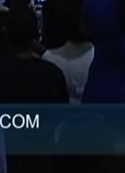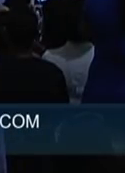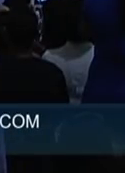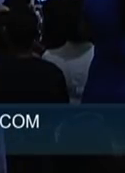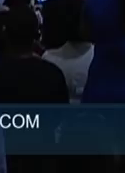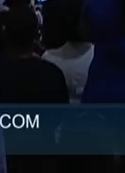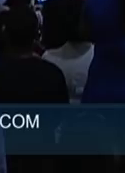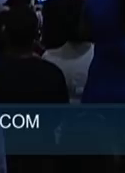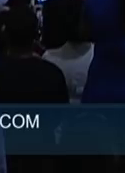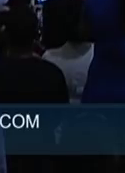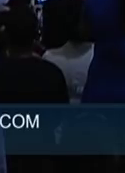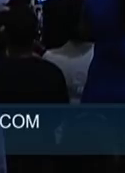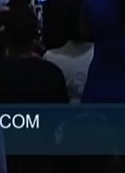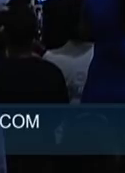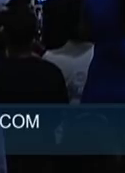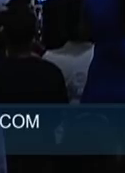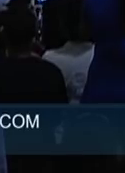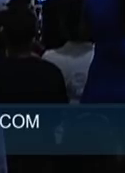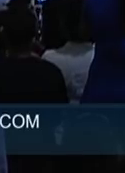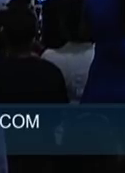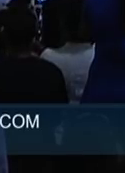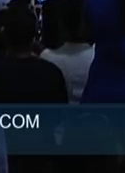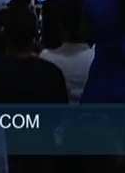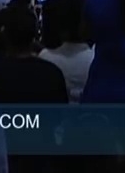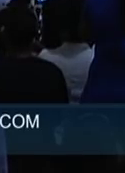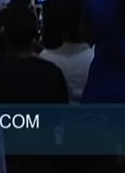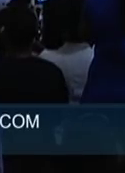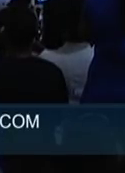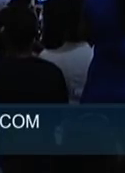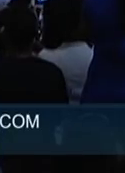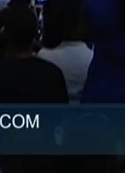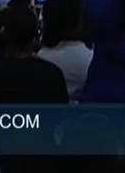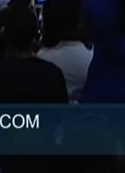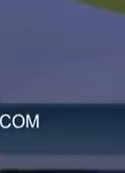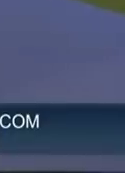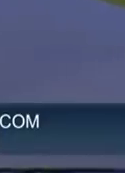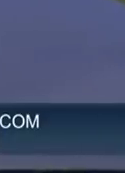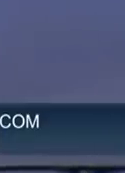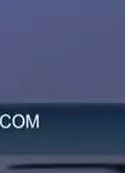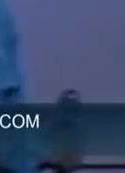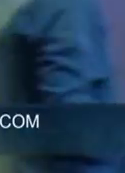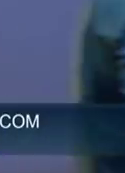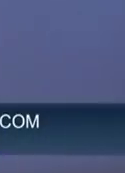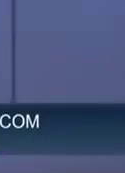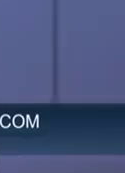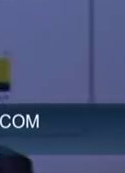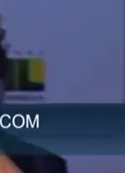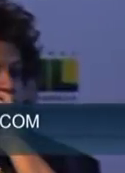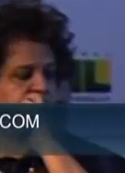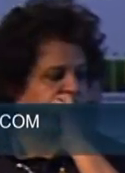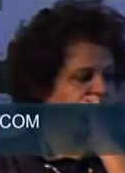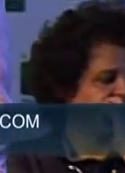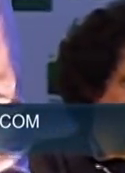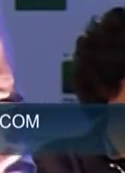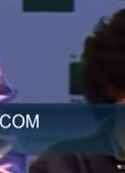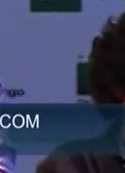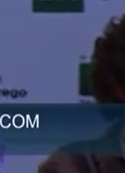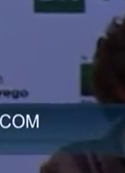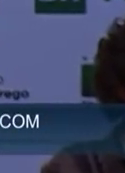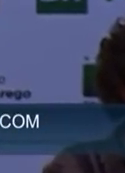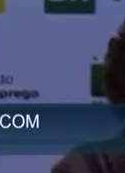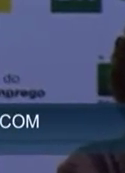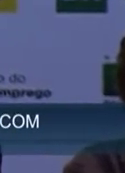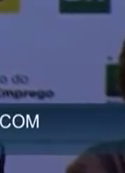Ainda que eu falasse a língua dos homens e dos anjos, se não tivesse amor, seria